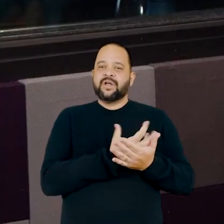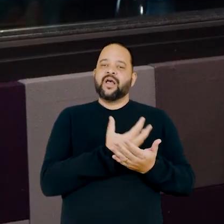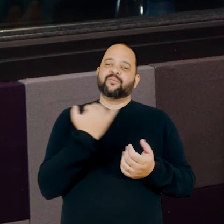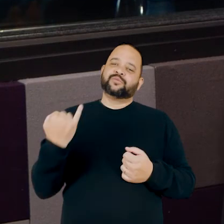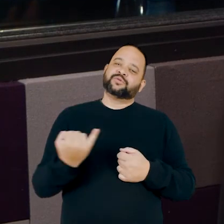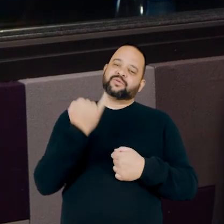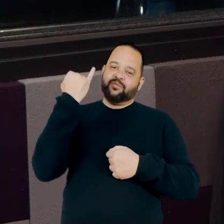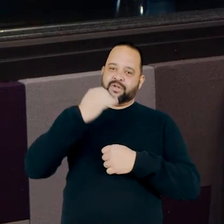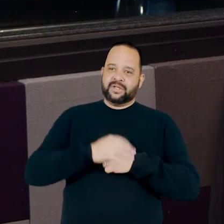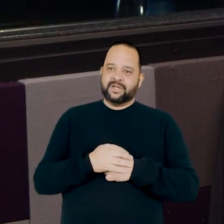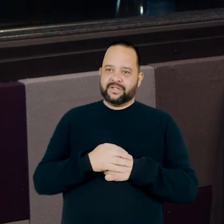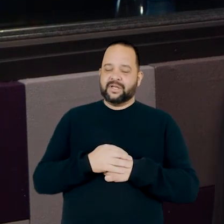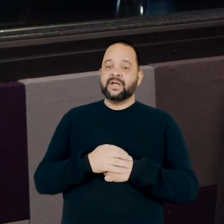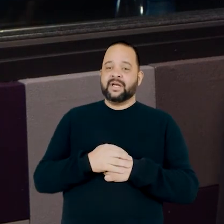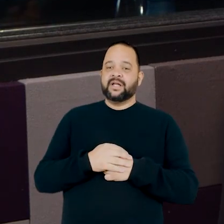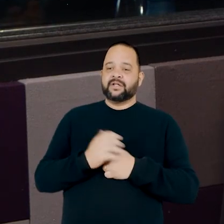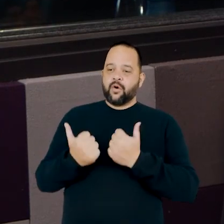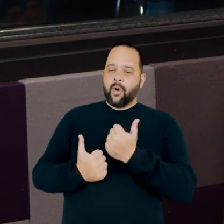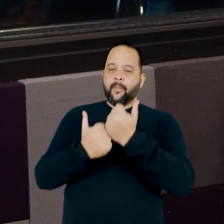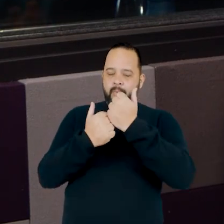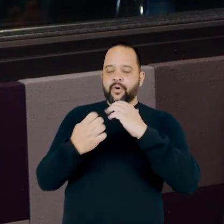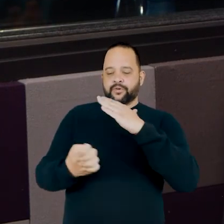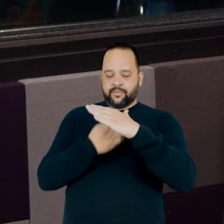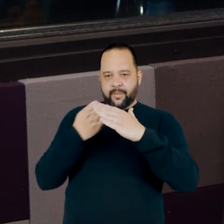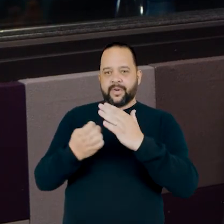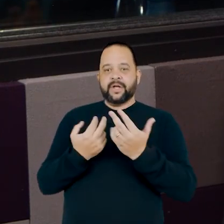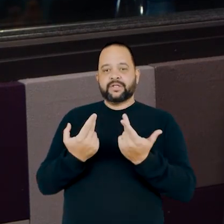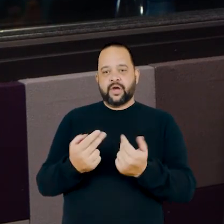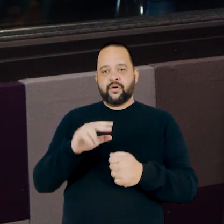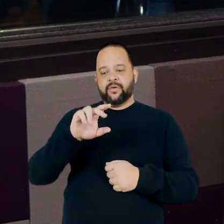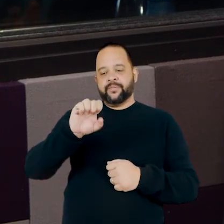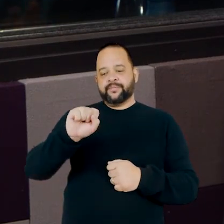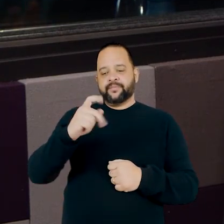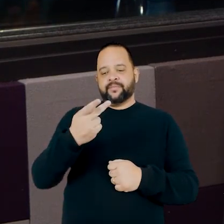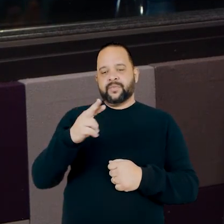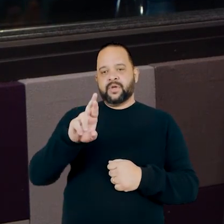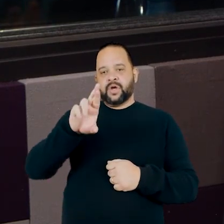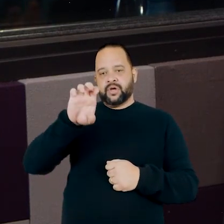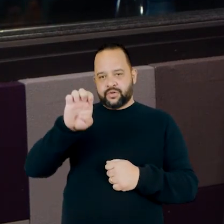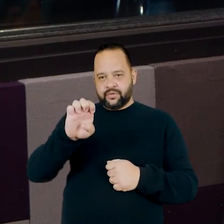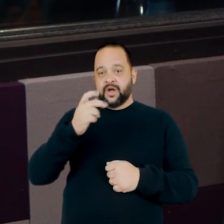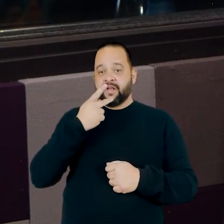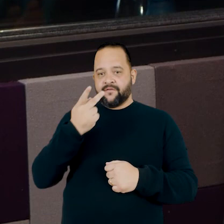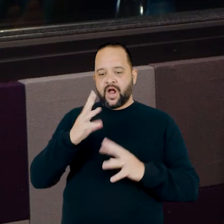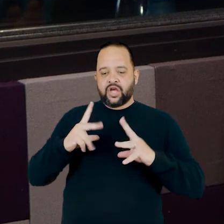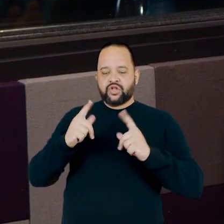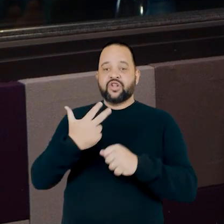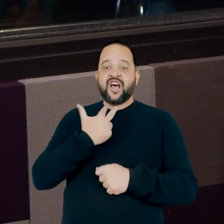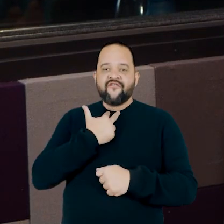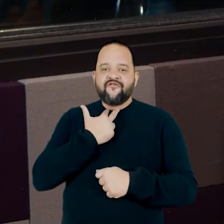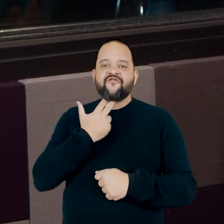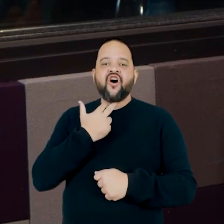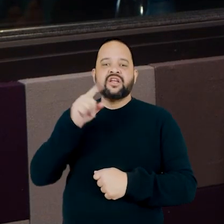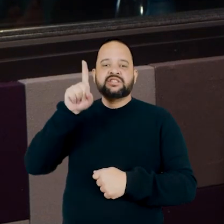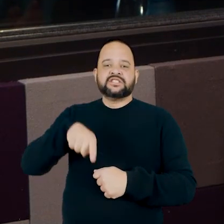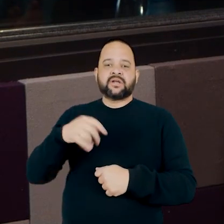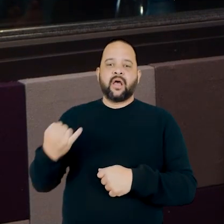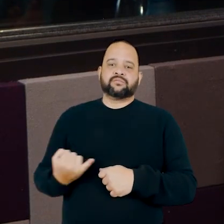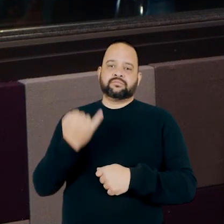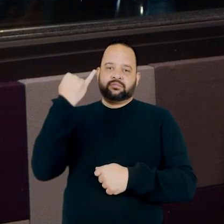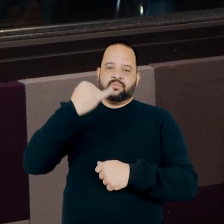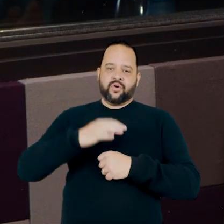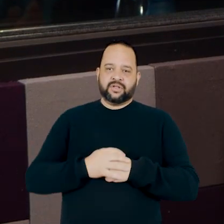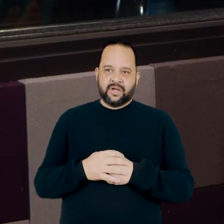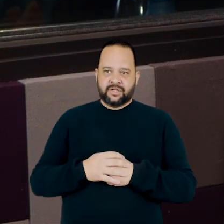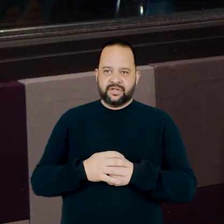indústria, igual a Shure, que fala que toda voz é importante. Não é isso? E